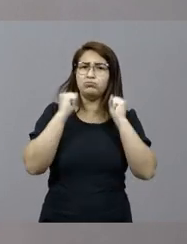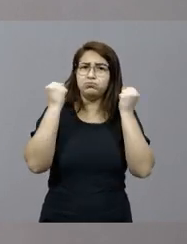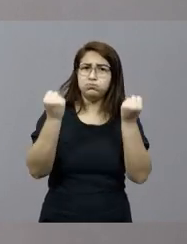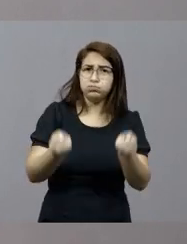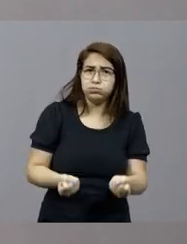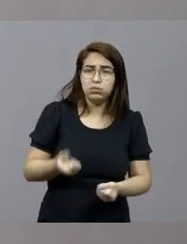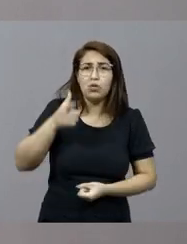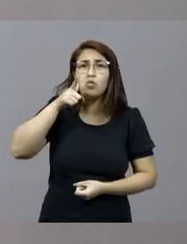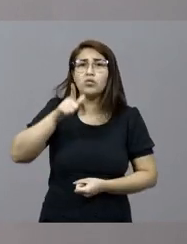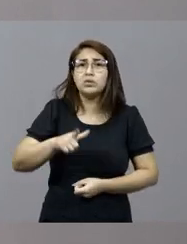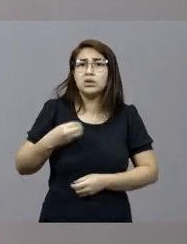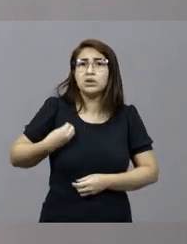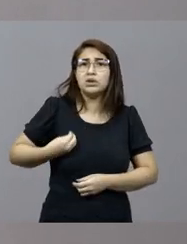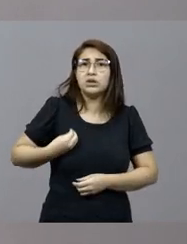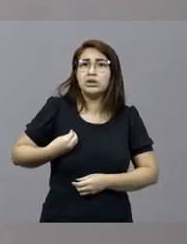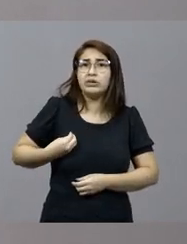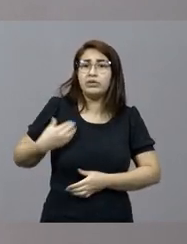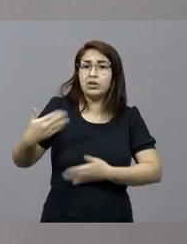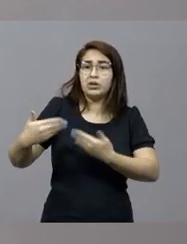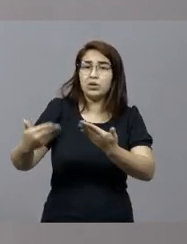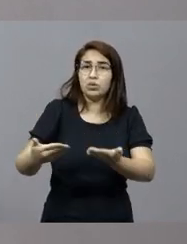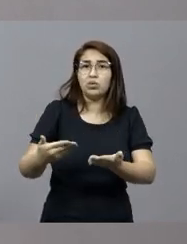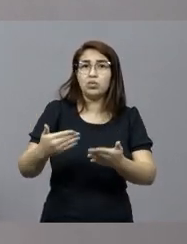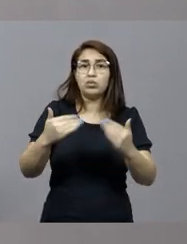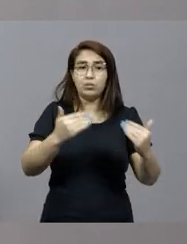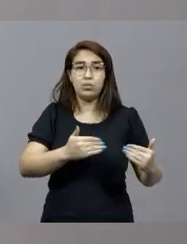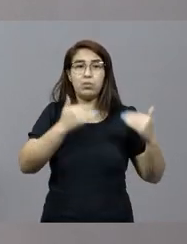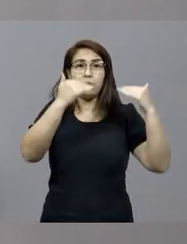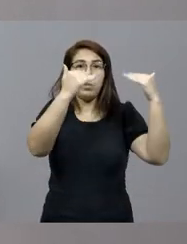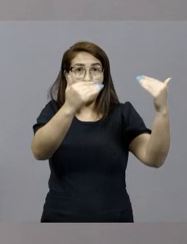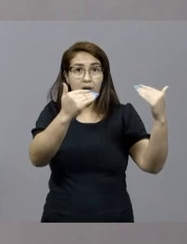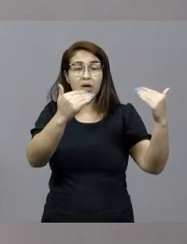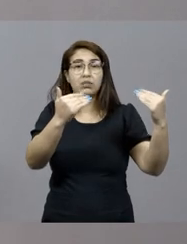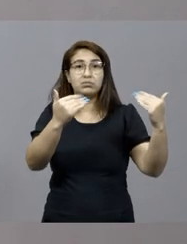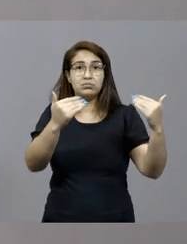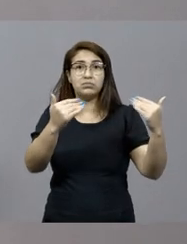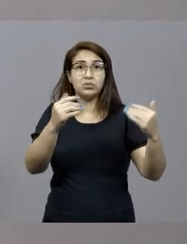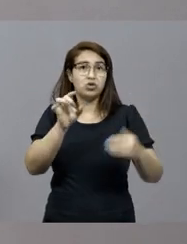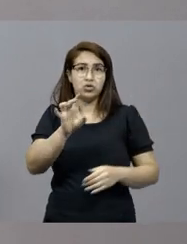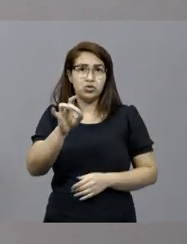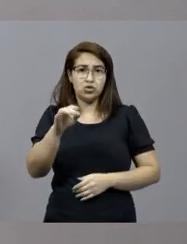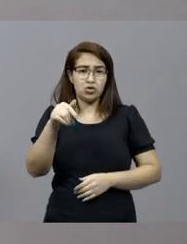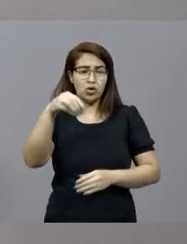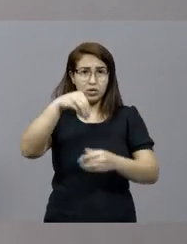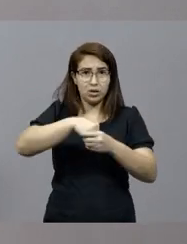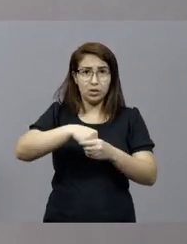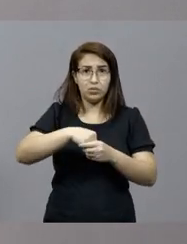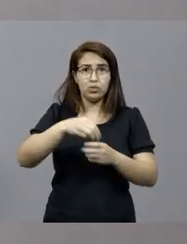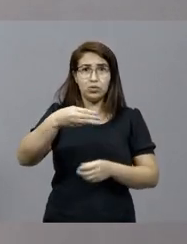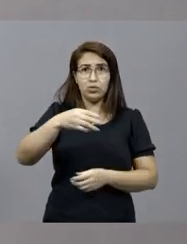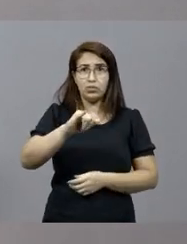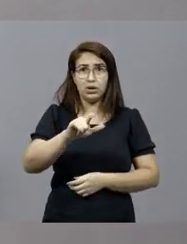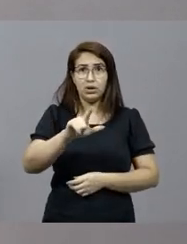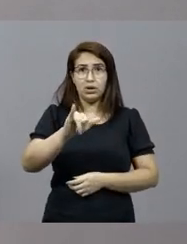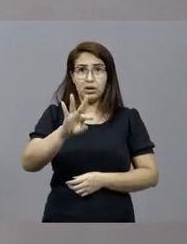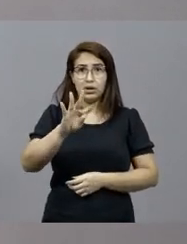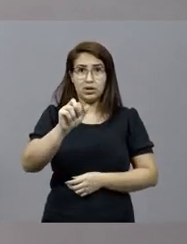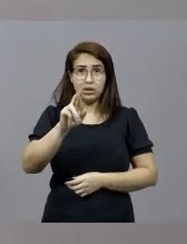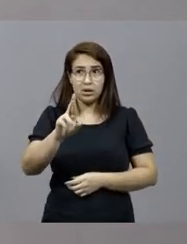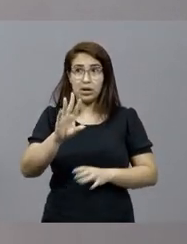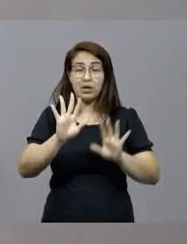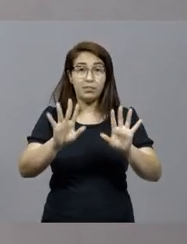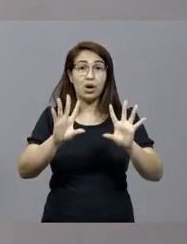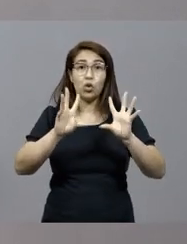tempo graduações e postos superiores. É assim não somente na carreira militar, mas em todas as outras instituições